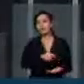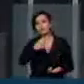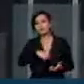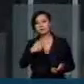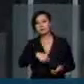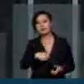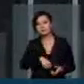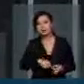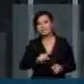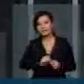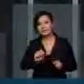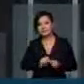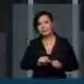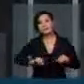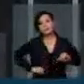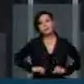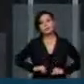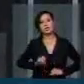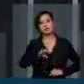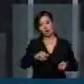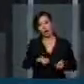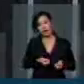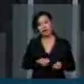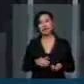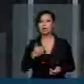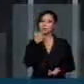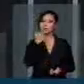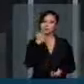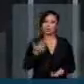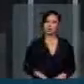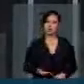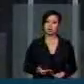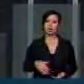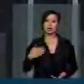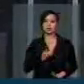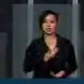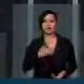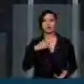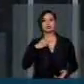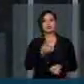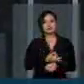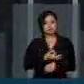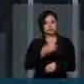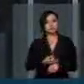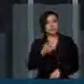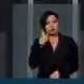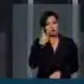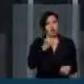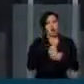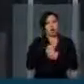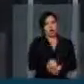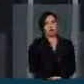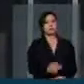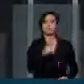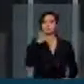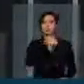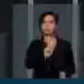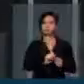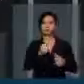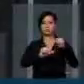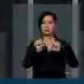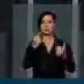vamos enganar. Aqui não saiu reforma política em 2 anos e eu fui da comissão especial. Eu sei que cada um está pensando na